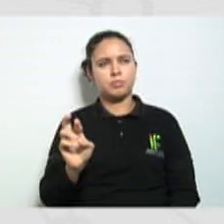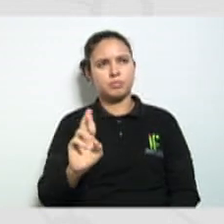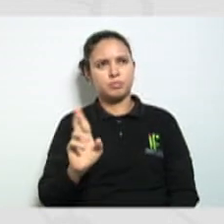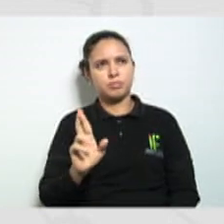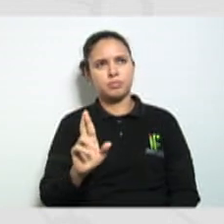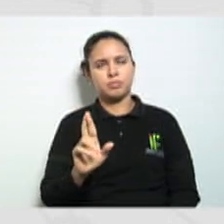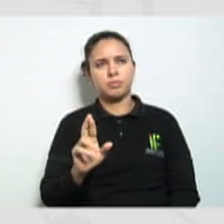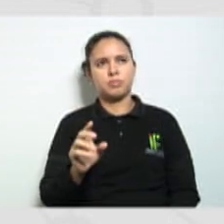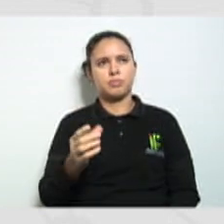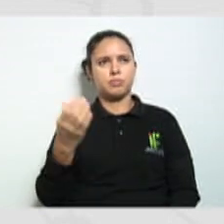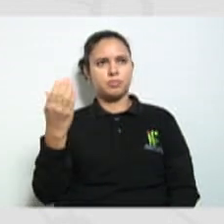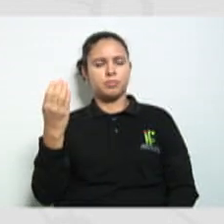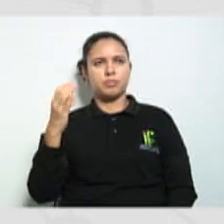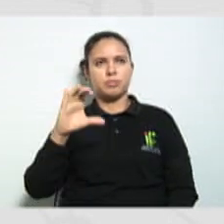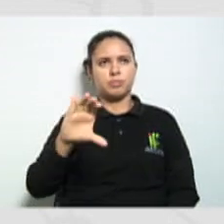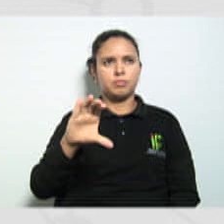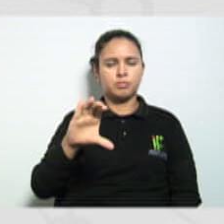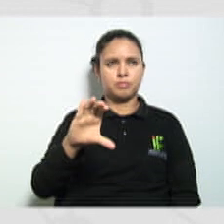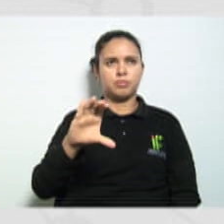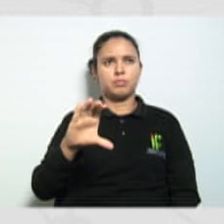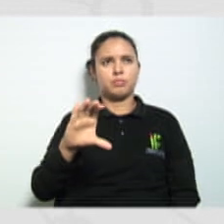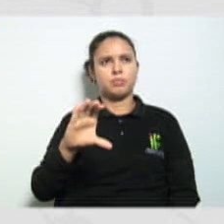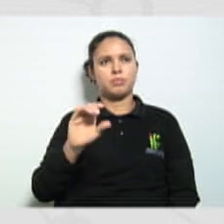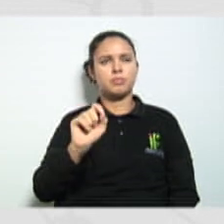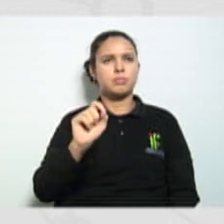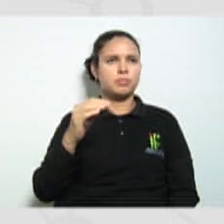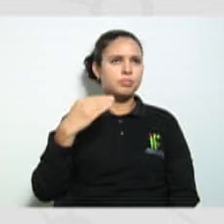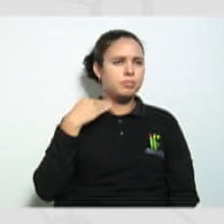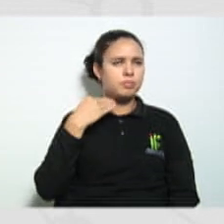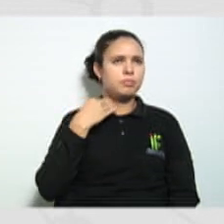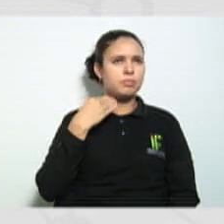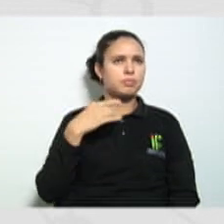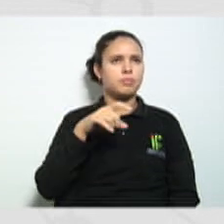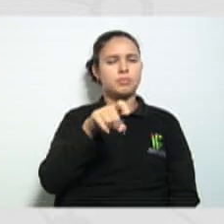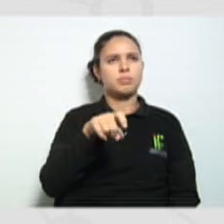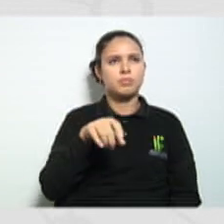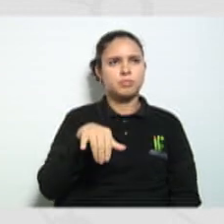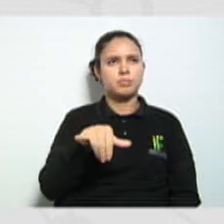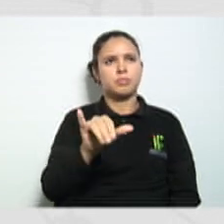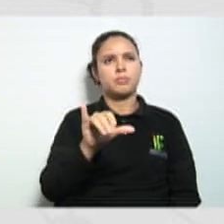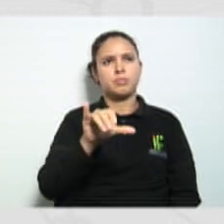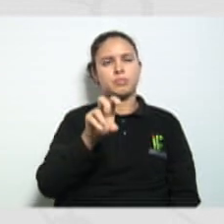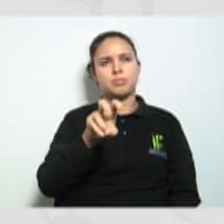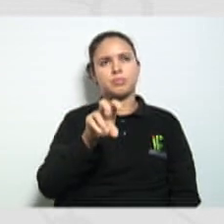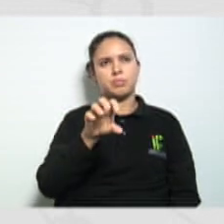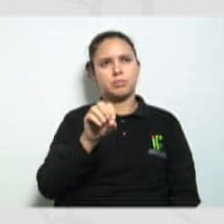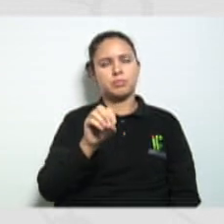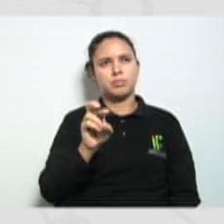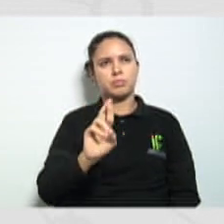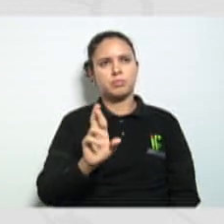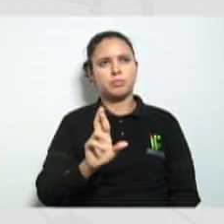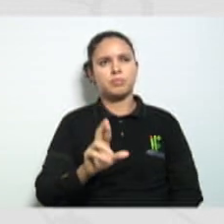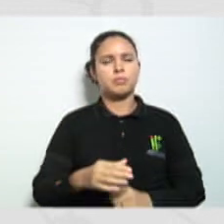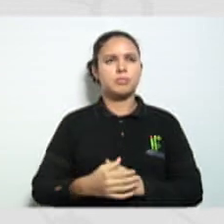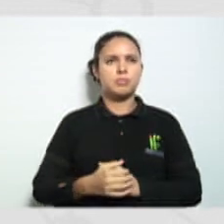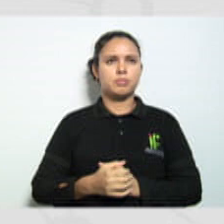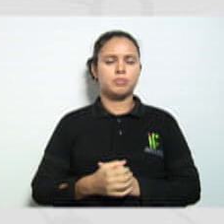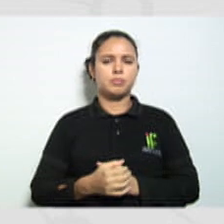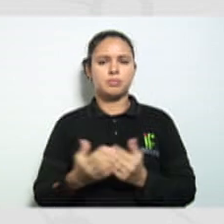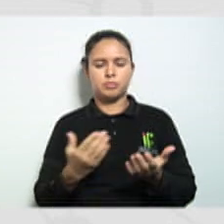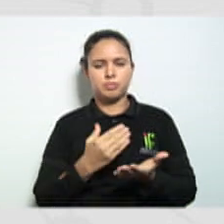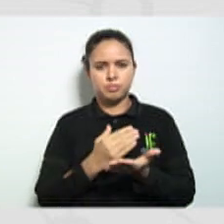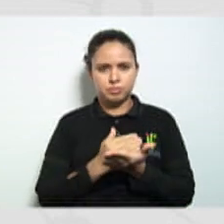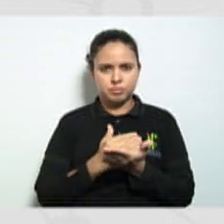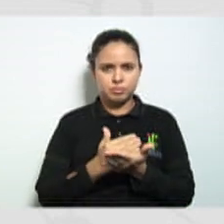das partidas dobradas, os valores têm que ser iguais, tá bom? Ok, muito obrigada, professora. Então, vamos aqui começar